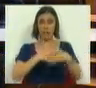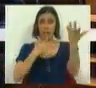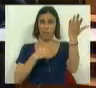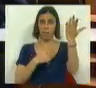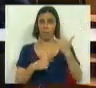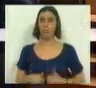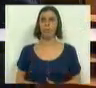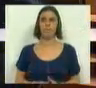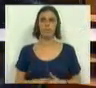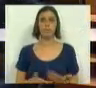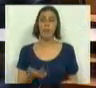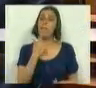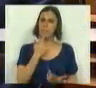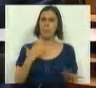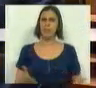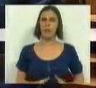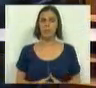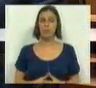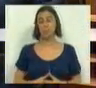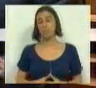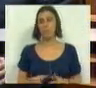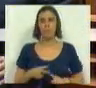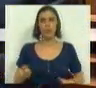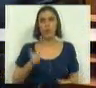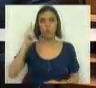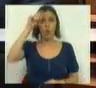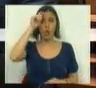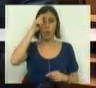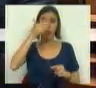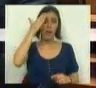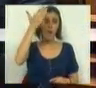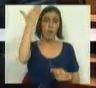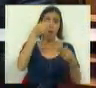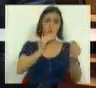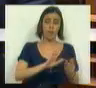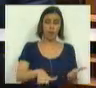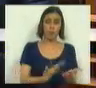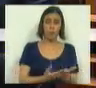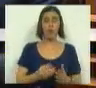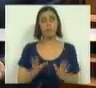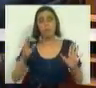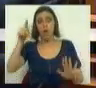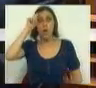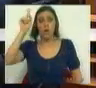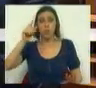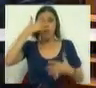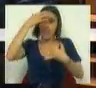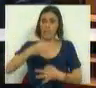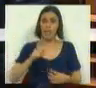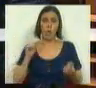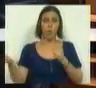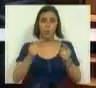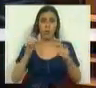mapa, percebe-se que não se respeitou nem o mérito das propostas, nem se respeitou a dignidade do